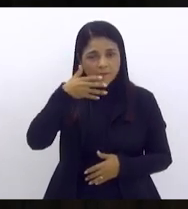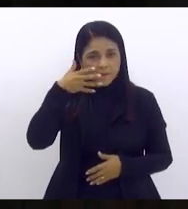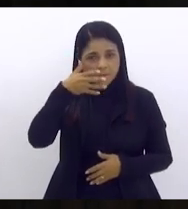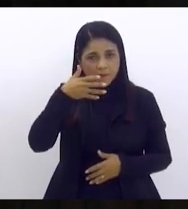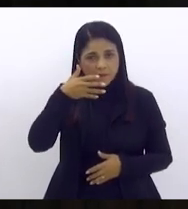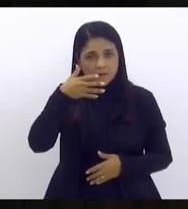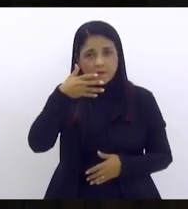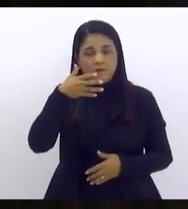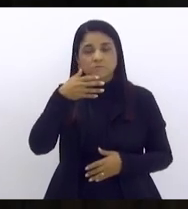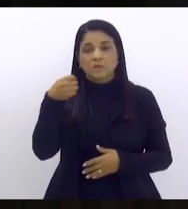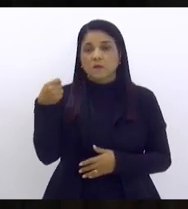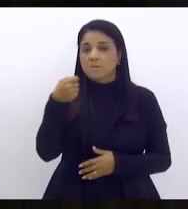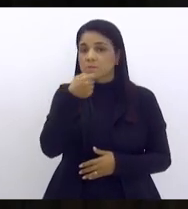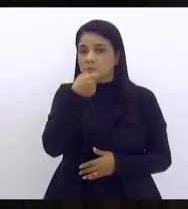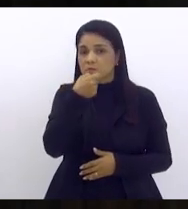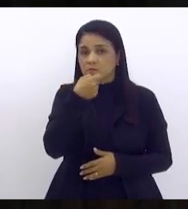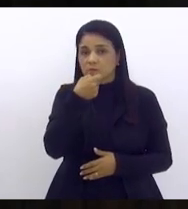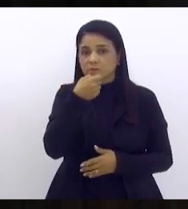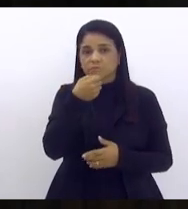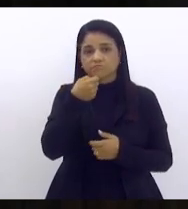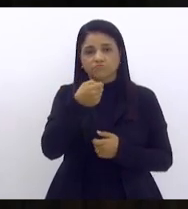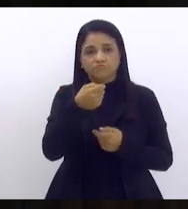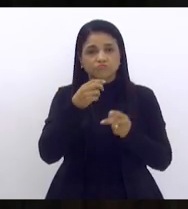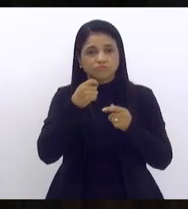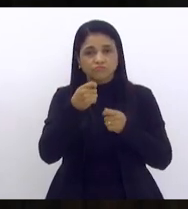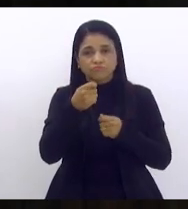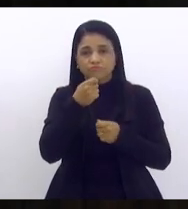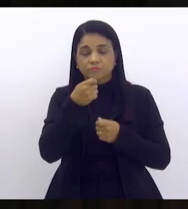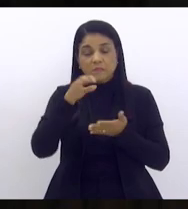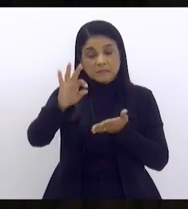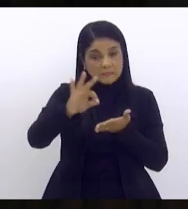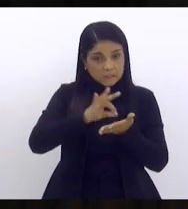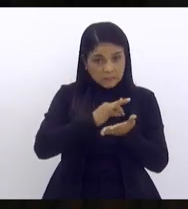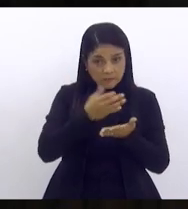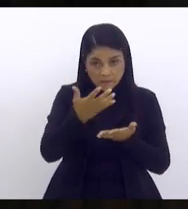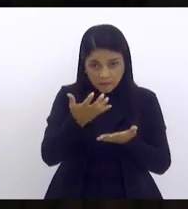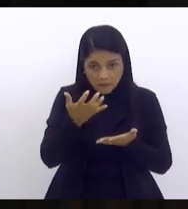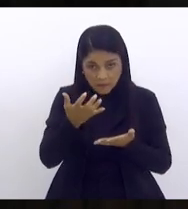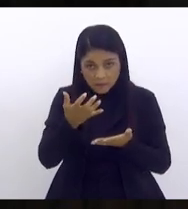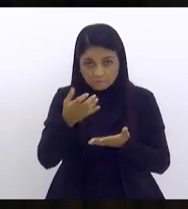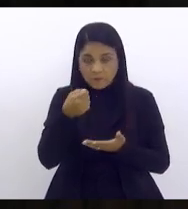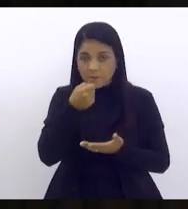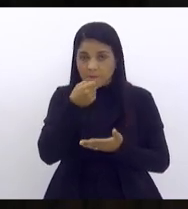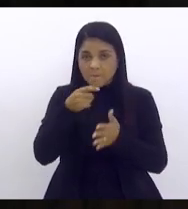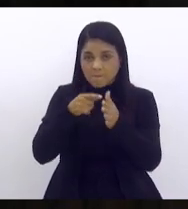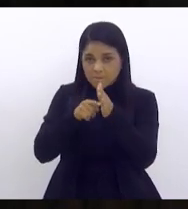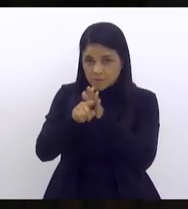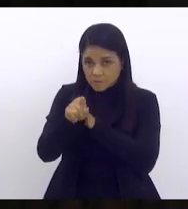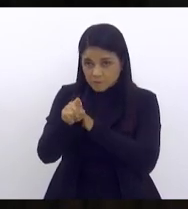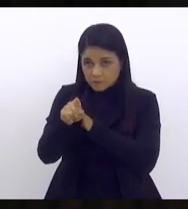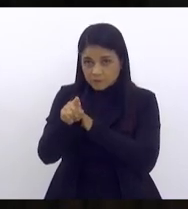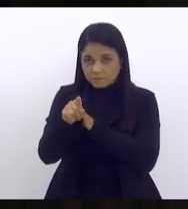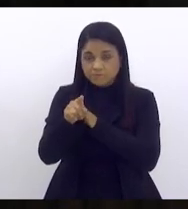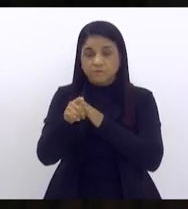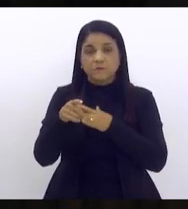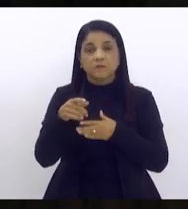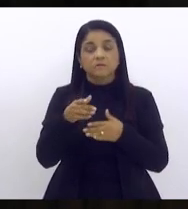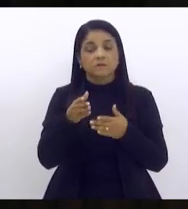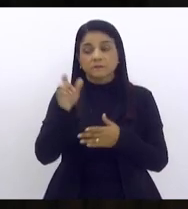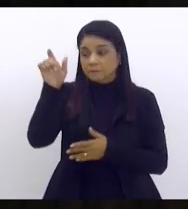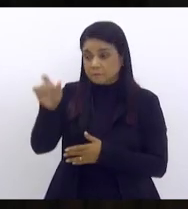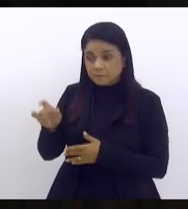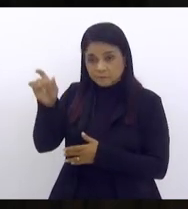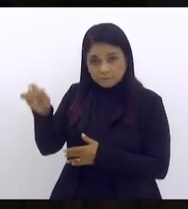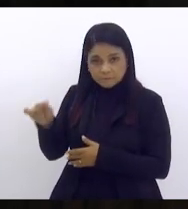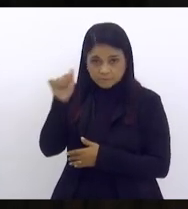será aberto para vocês. Quem quiser falar, se inscreva, por favor, com as meninas que estão aqui na lateral